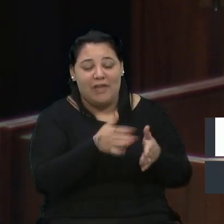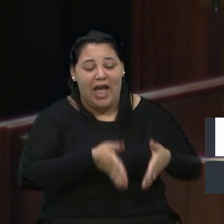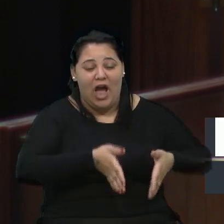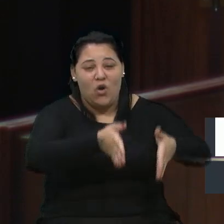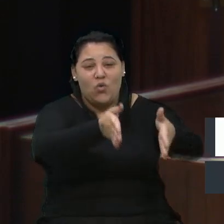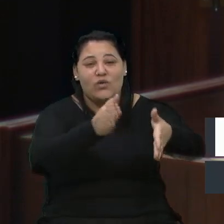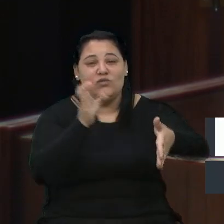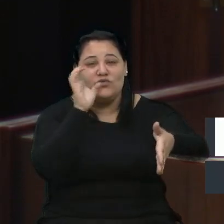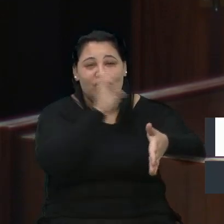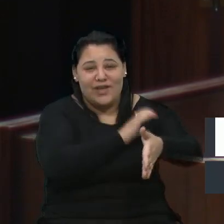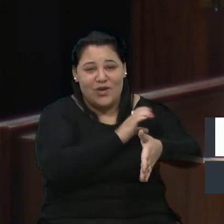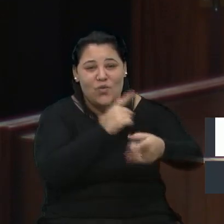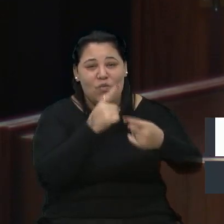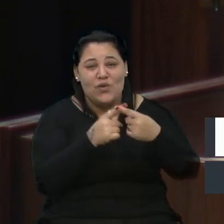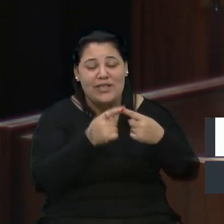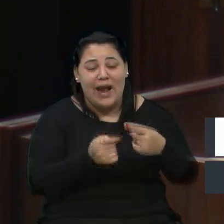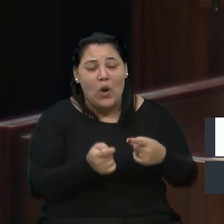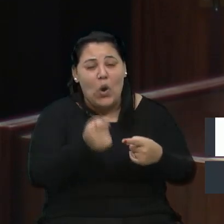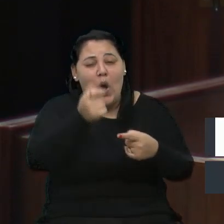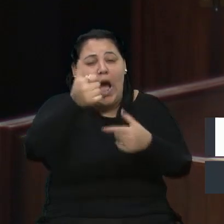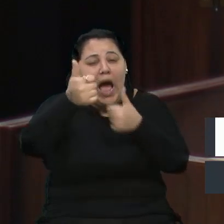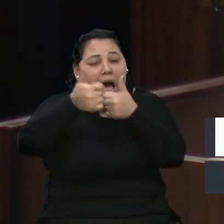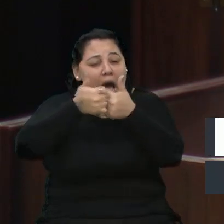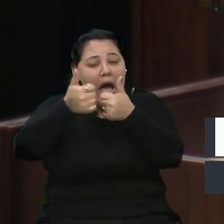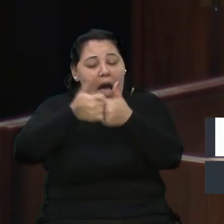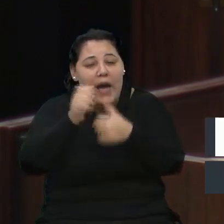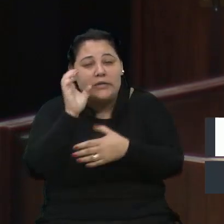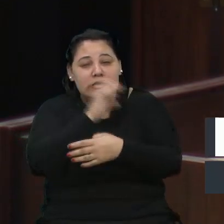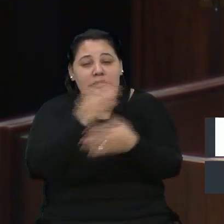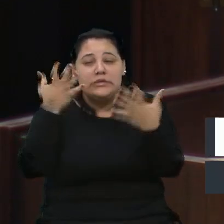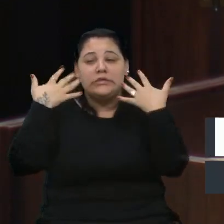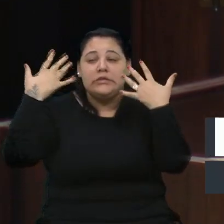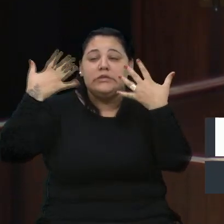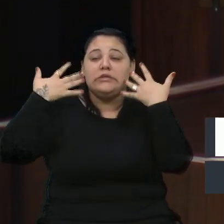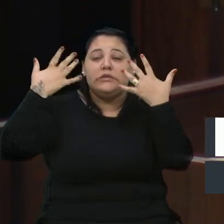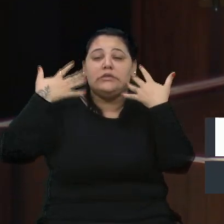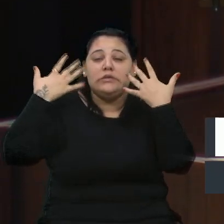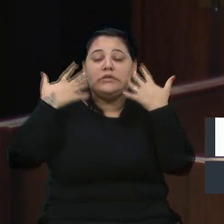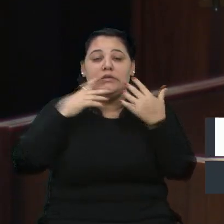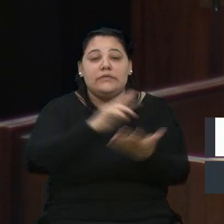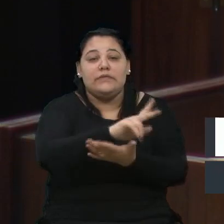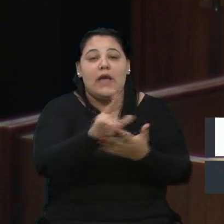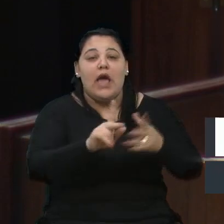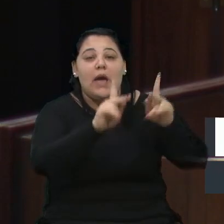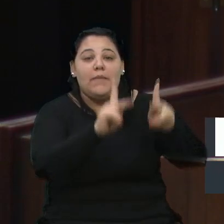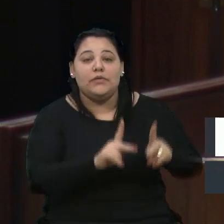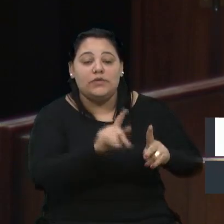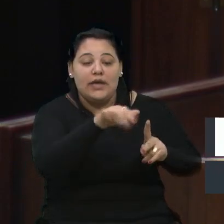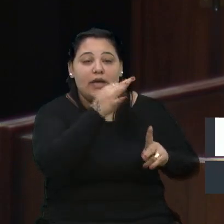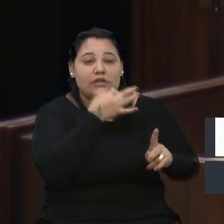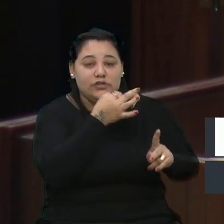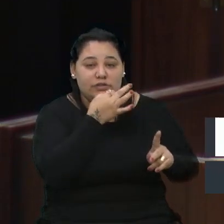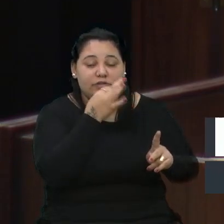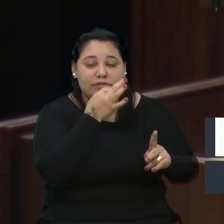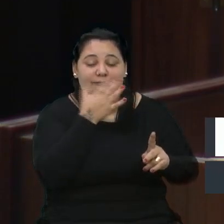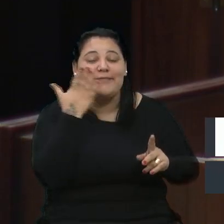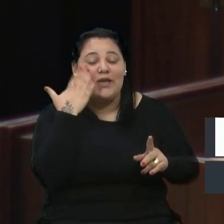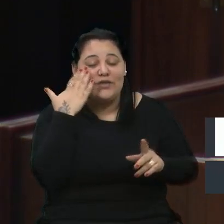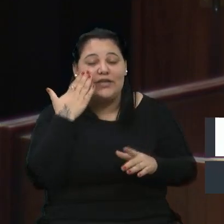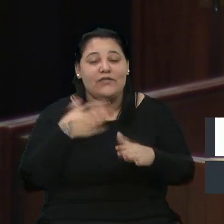já quase chegando no verão, e o nosso caxiense, inúmeros caxienses, estarão